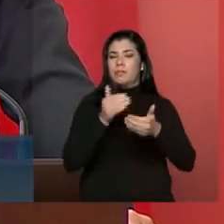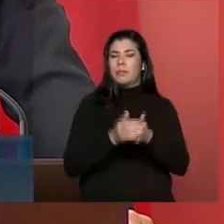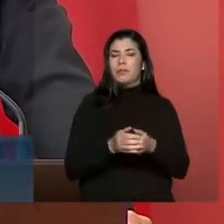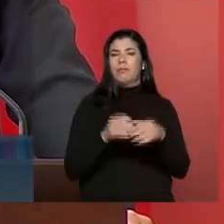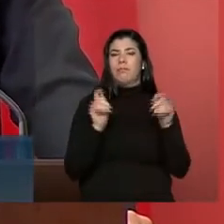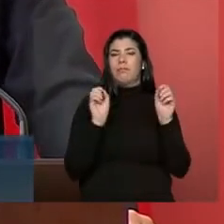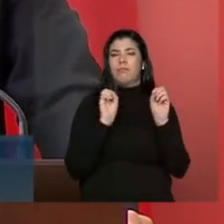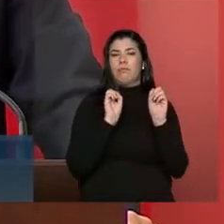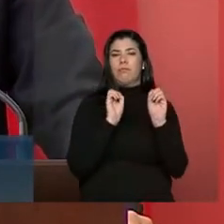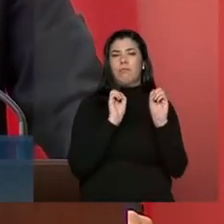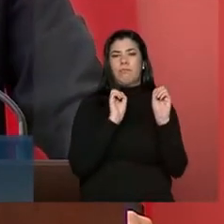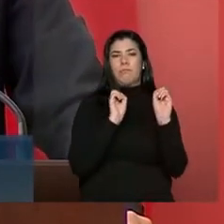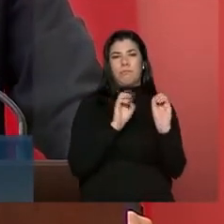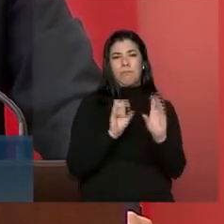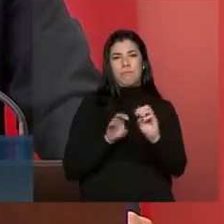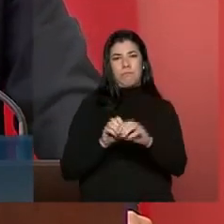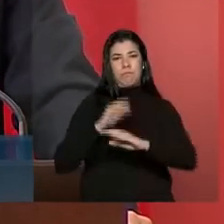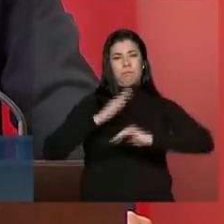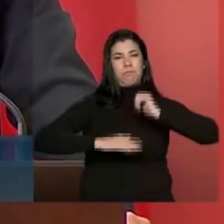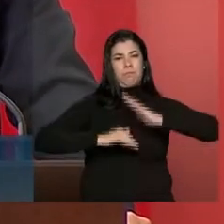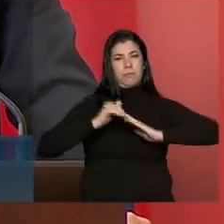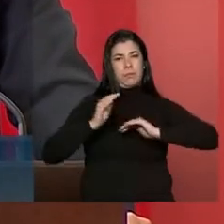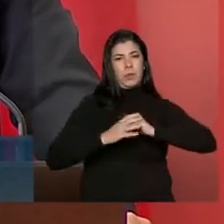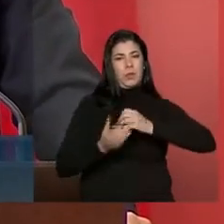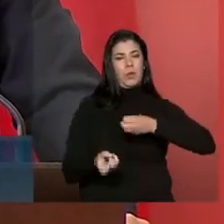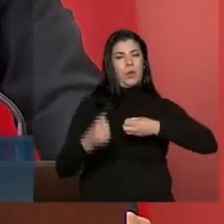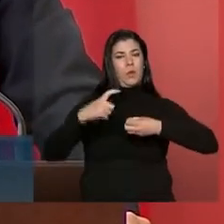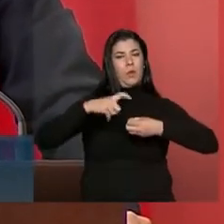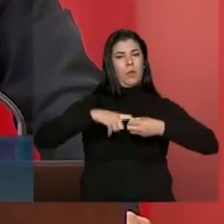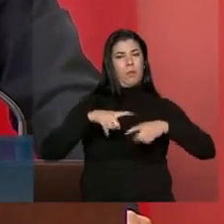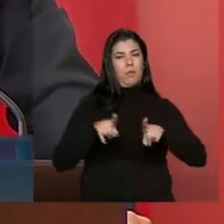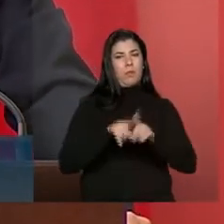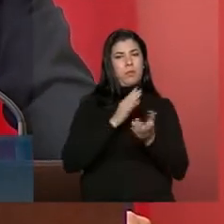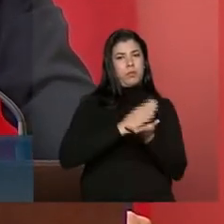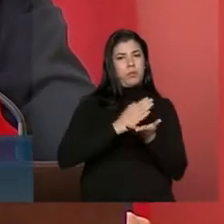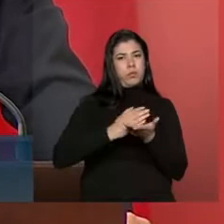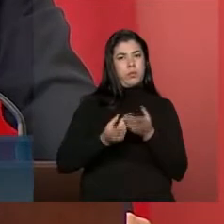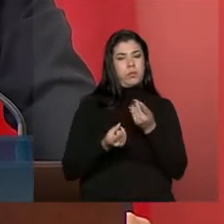fornecer apoio e financiamento.